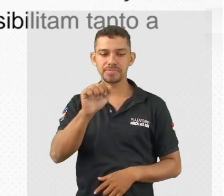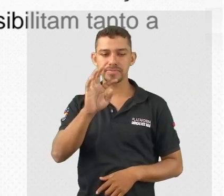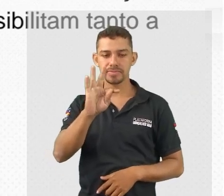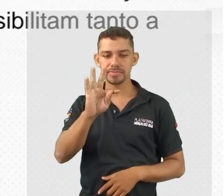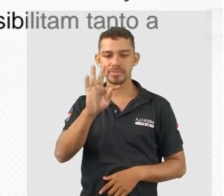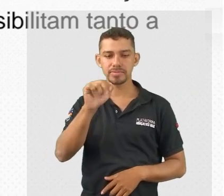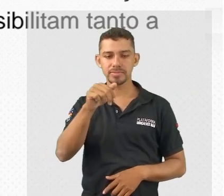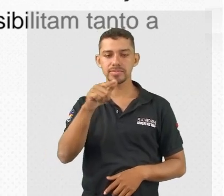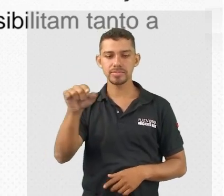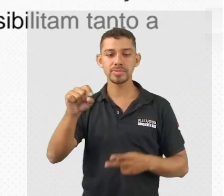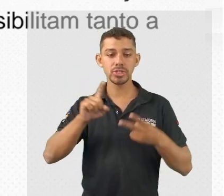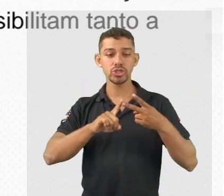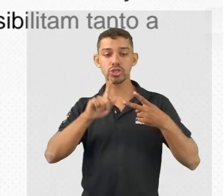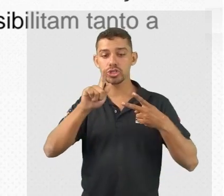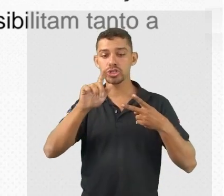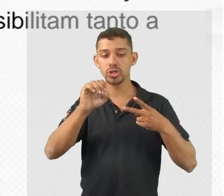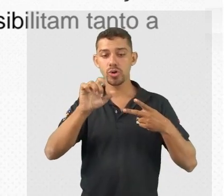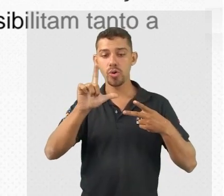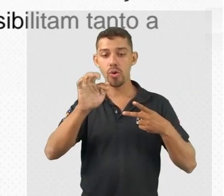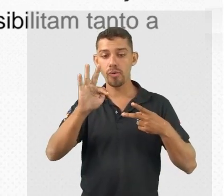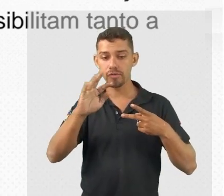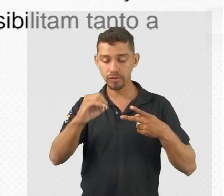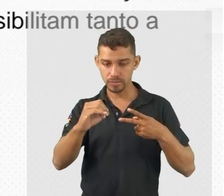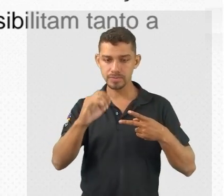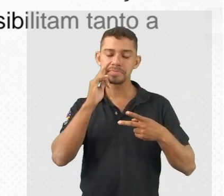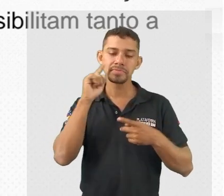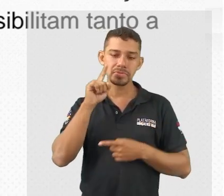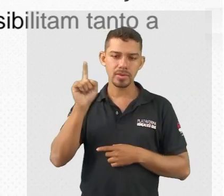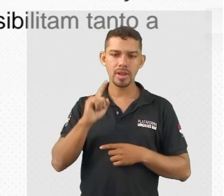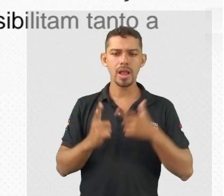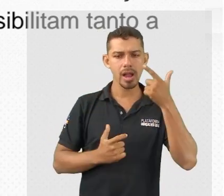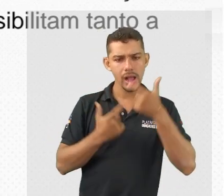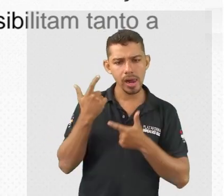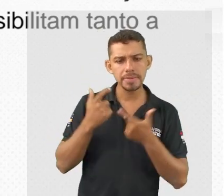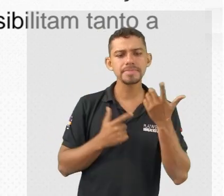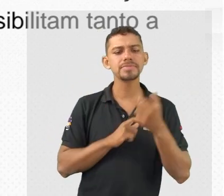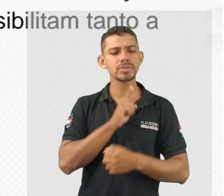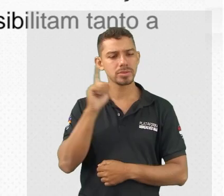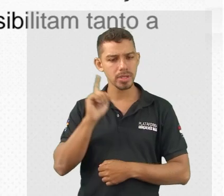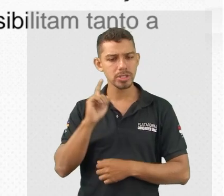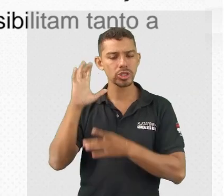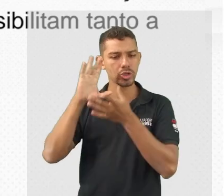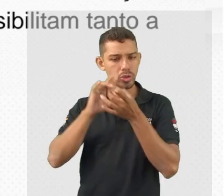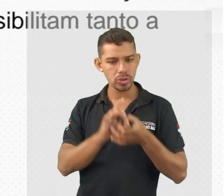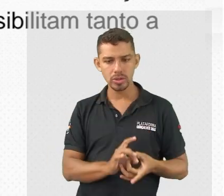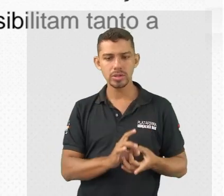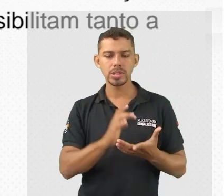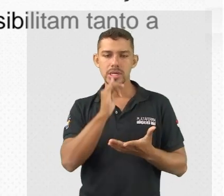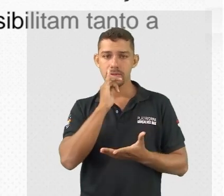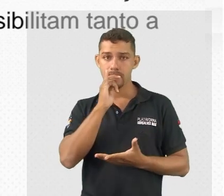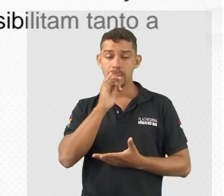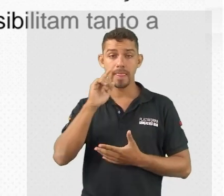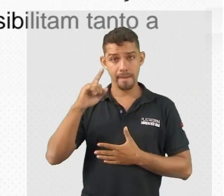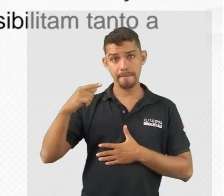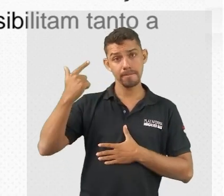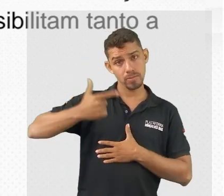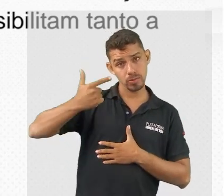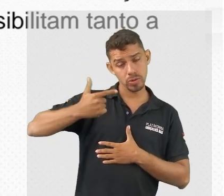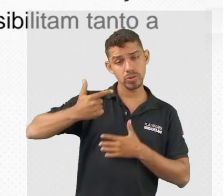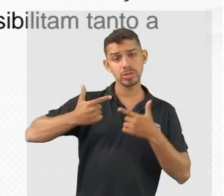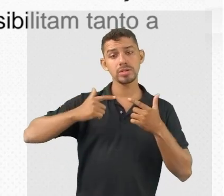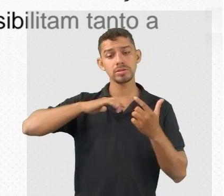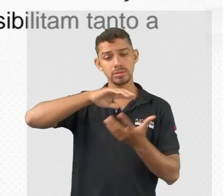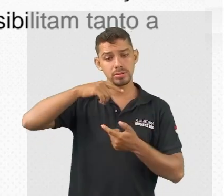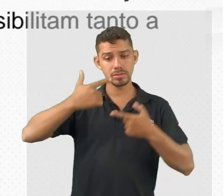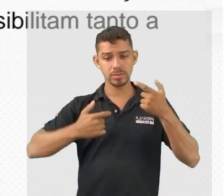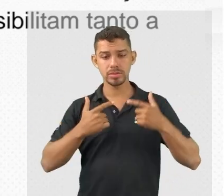Golfo, né? Guerras que estavam acontecendo ali, sobretudo nesse contexto que se deu no pós-Segunda Guerra Mundial